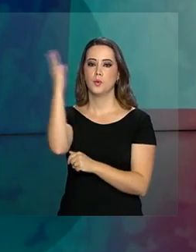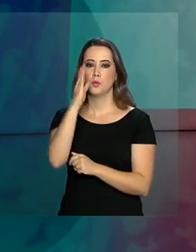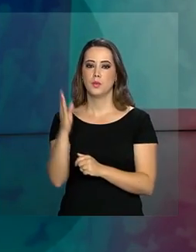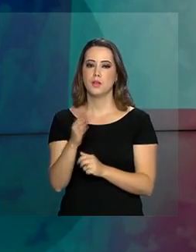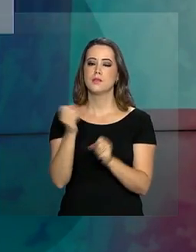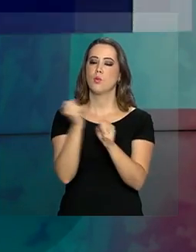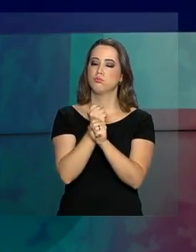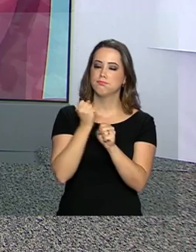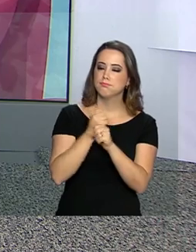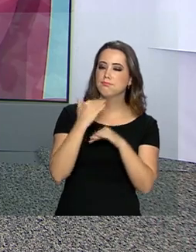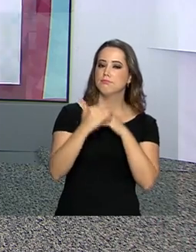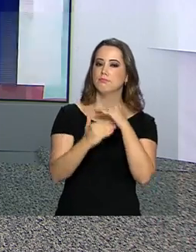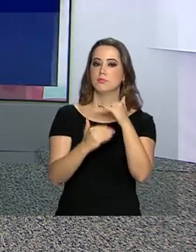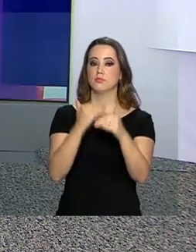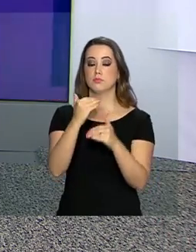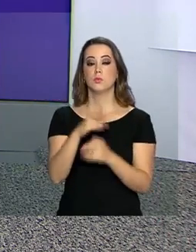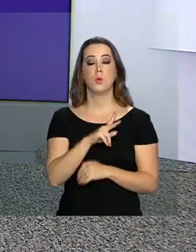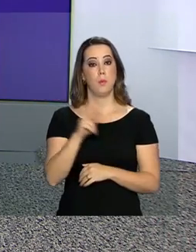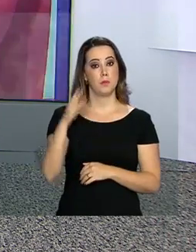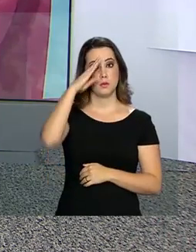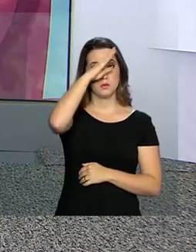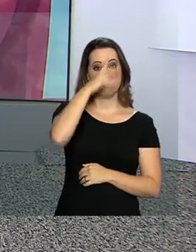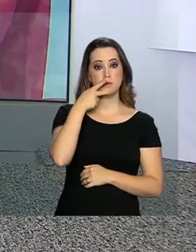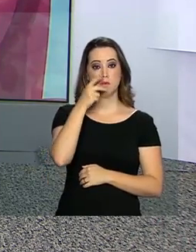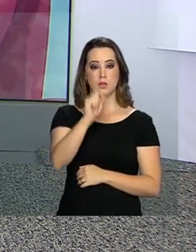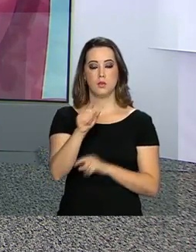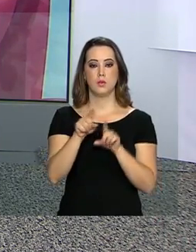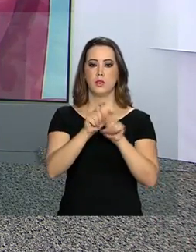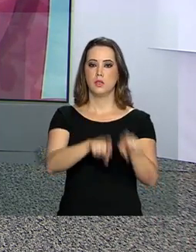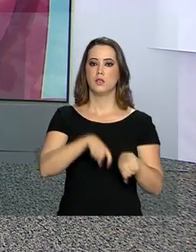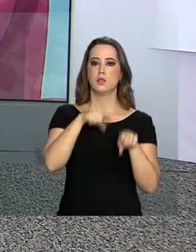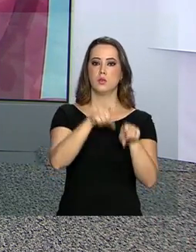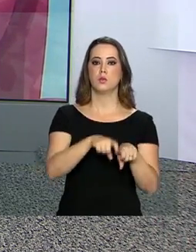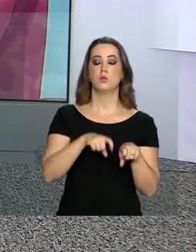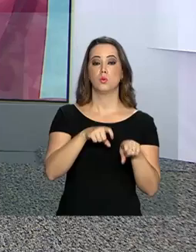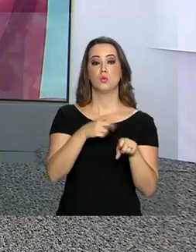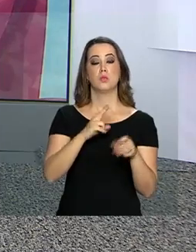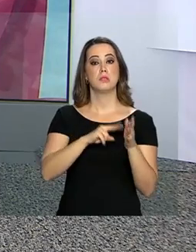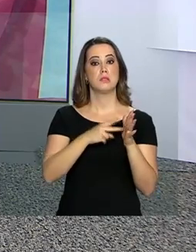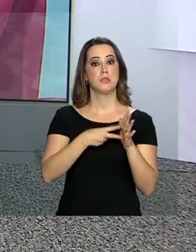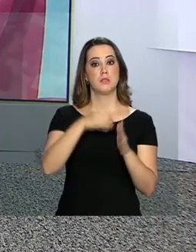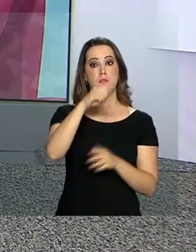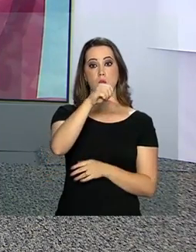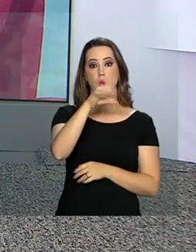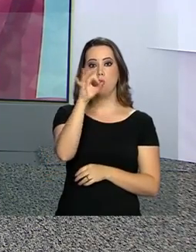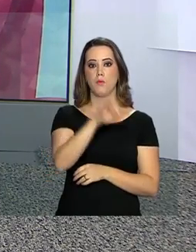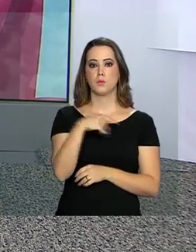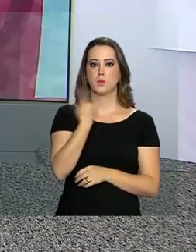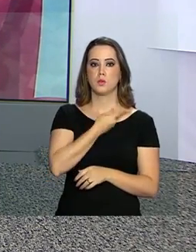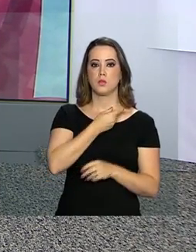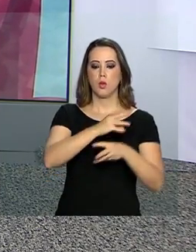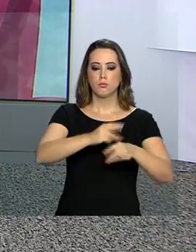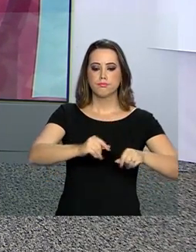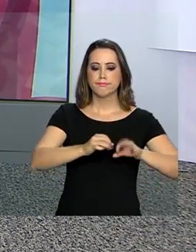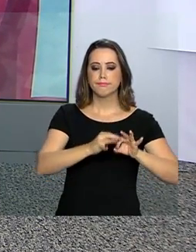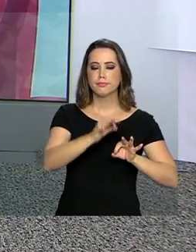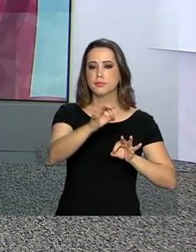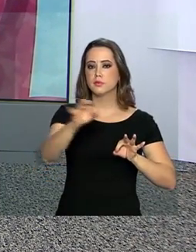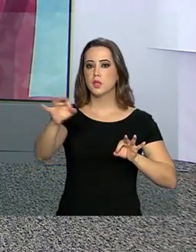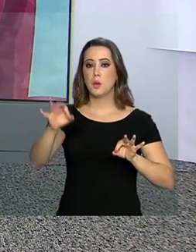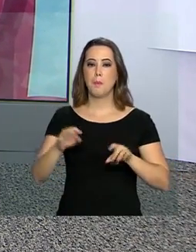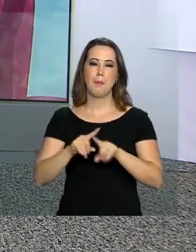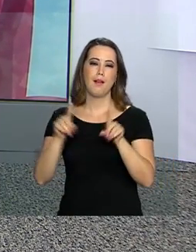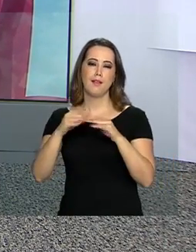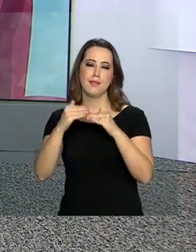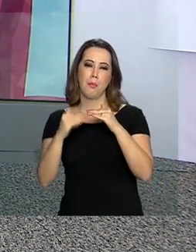sendo construído. Jair Bolsonaro disse ainda que a agricultura cobre 9% do nosso território e menos de 20% do